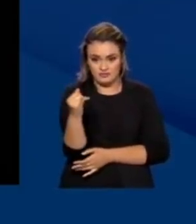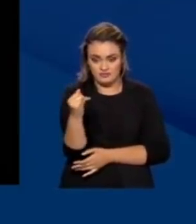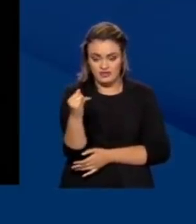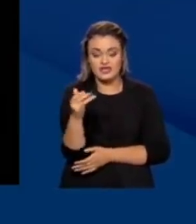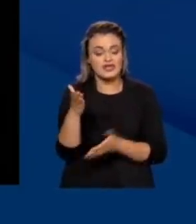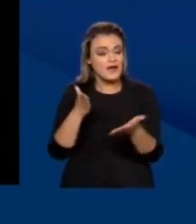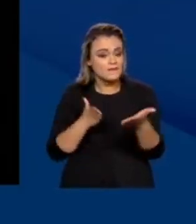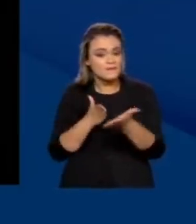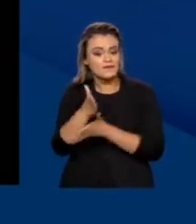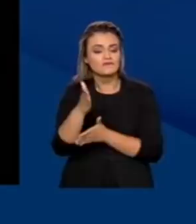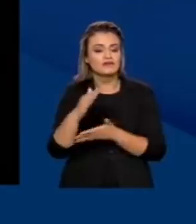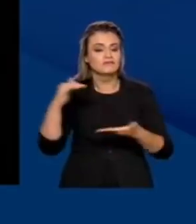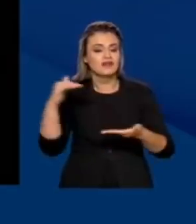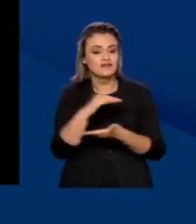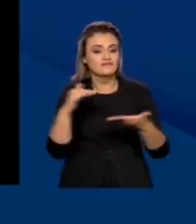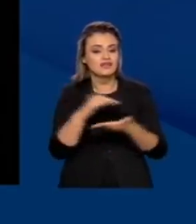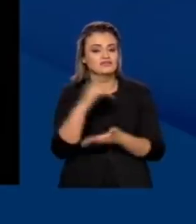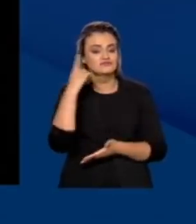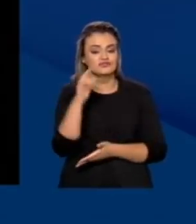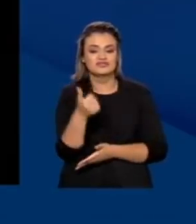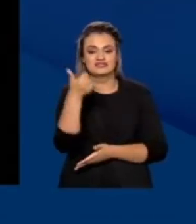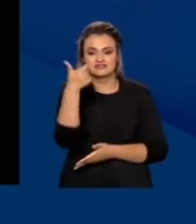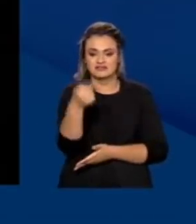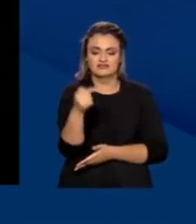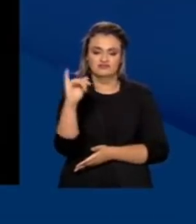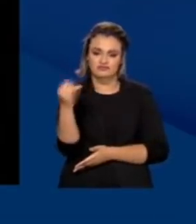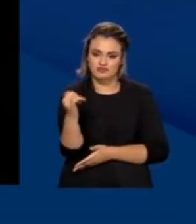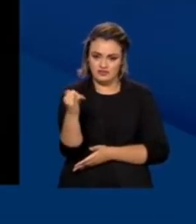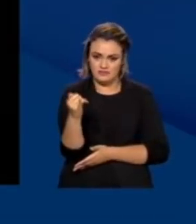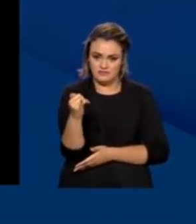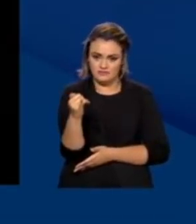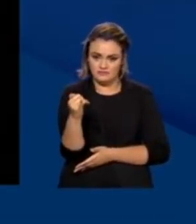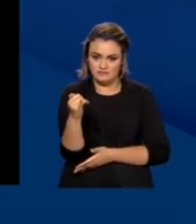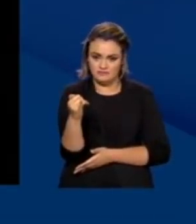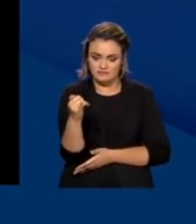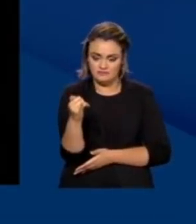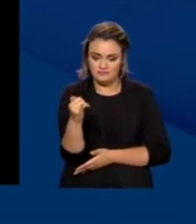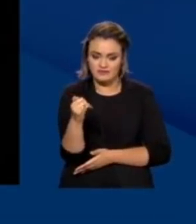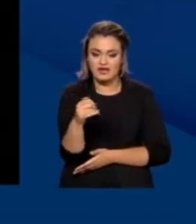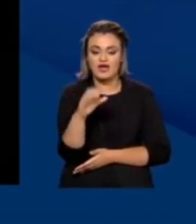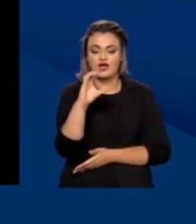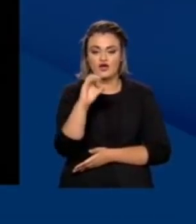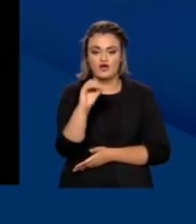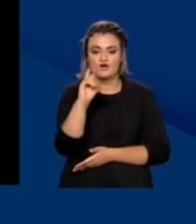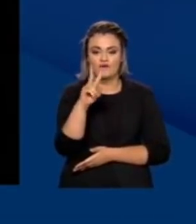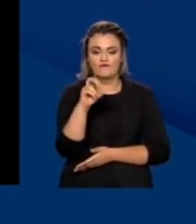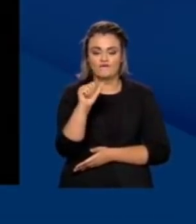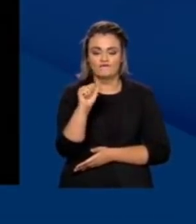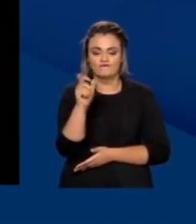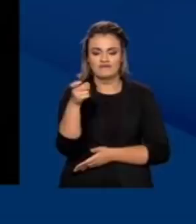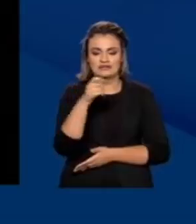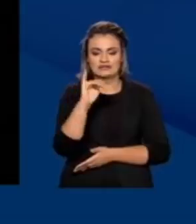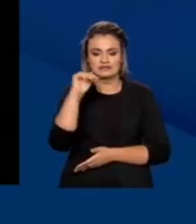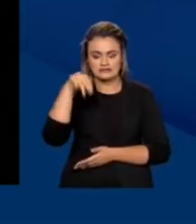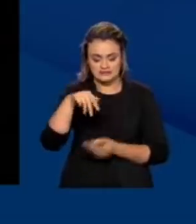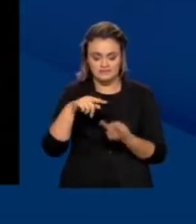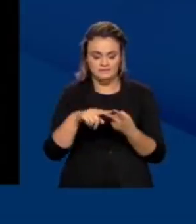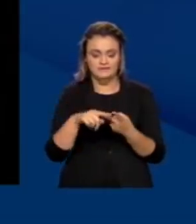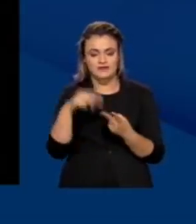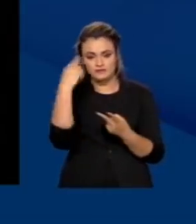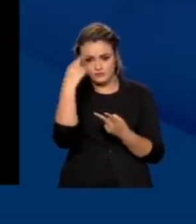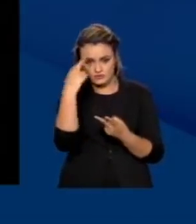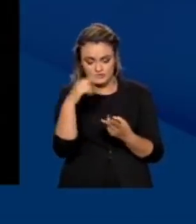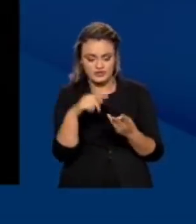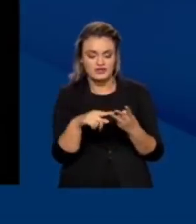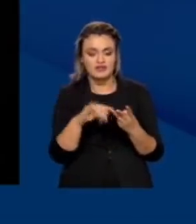foi aprovada pela Anvisa no dia 17 de janeiro. A Covaxin, a